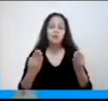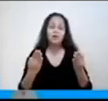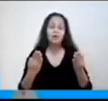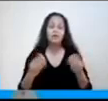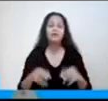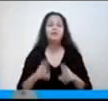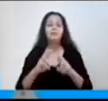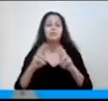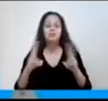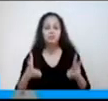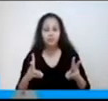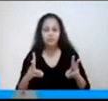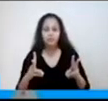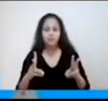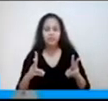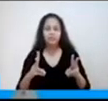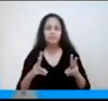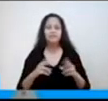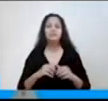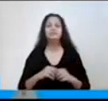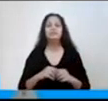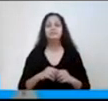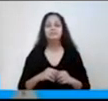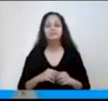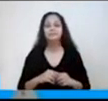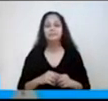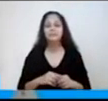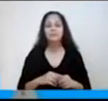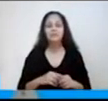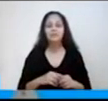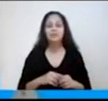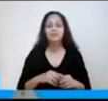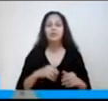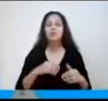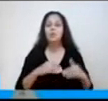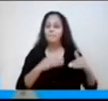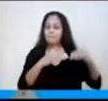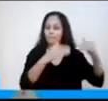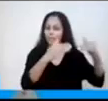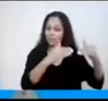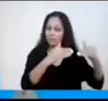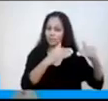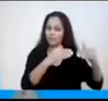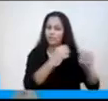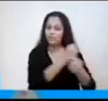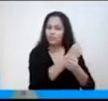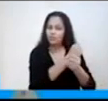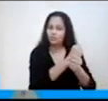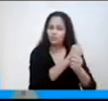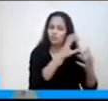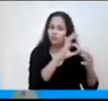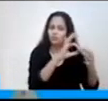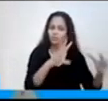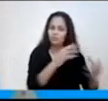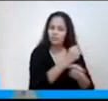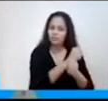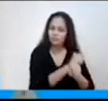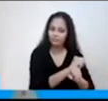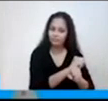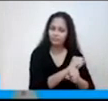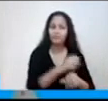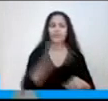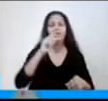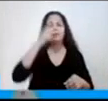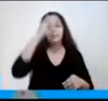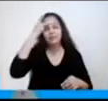diferença significativa também de anos de estudos. Então, tudo isso está relacionado com como foi feito o processo de abolição da escravidão no Brasil. E